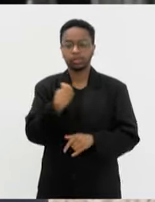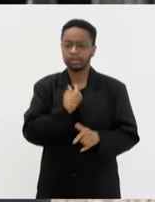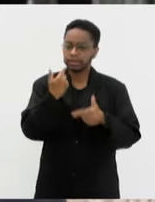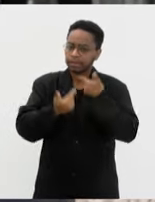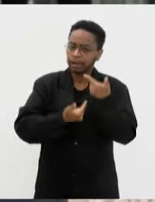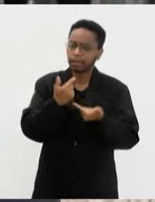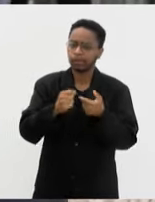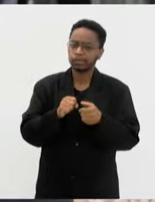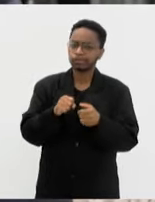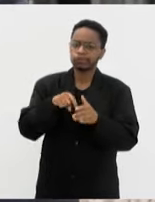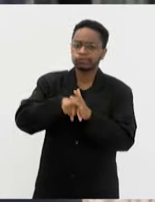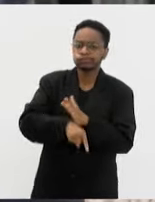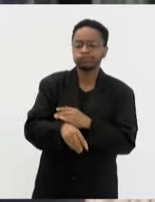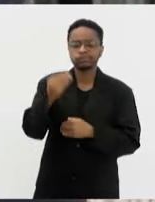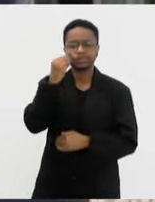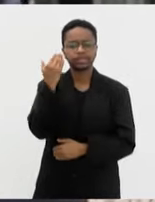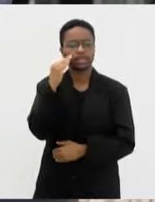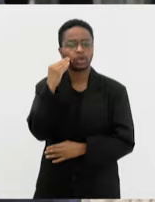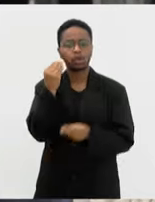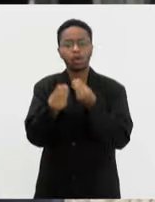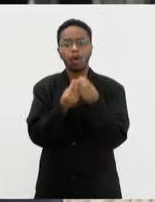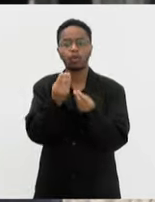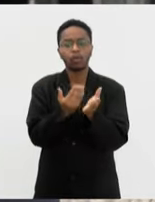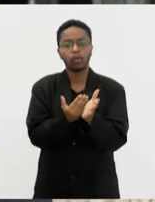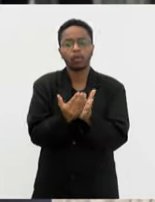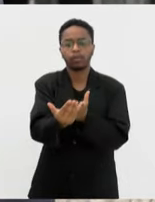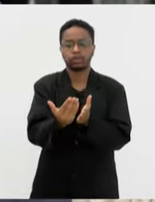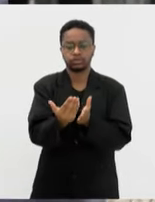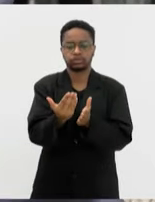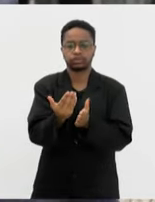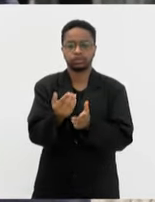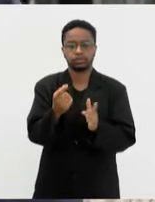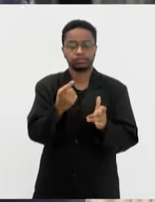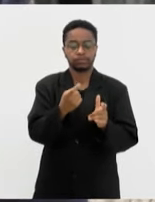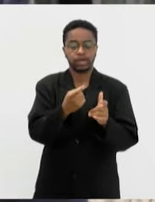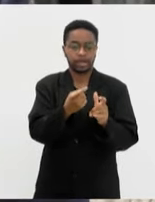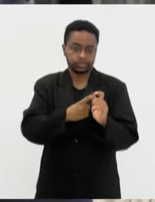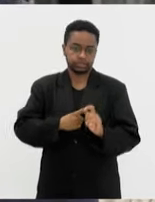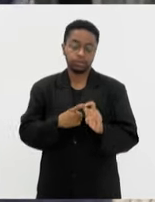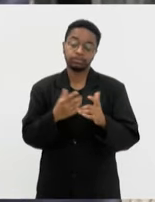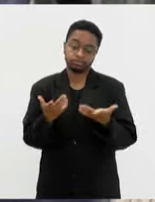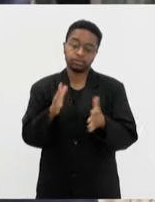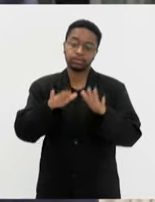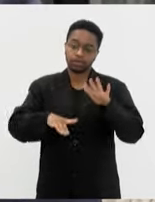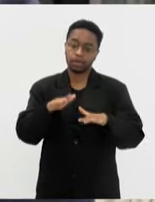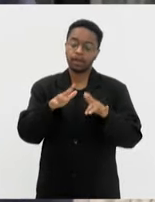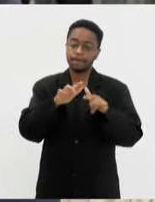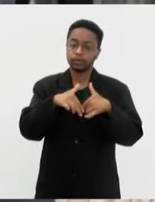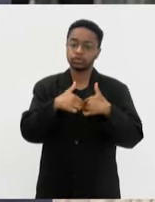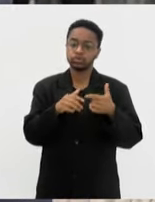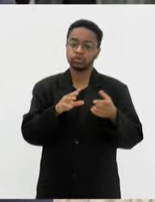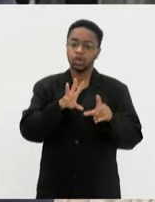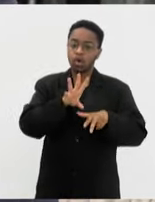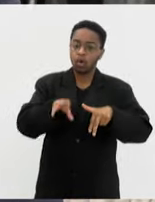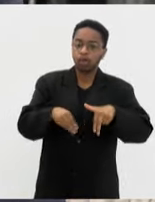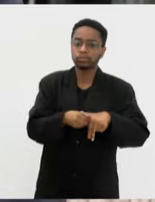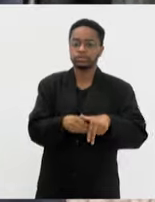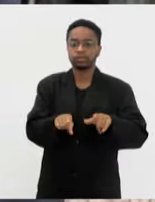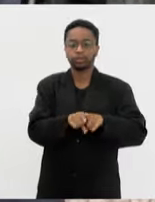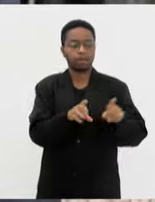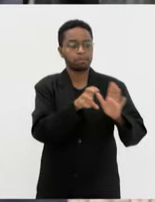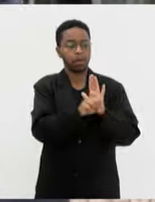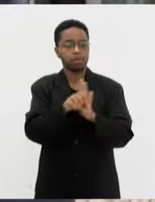de entender, em primeiro lugar, a gênese da dívida. Muito se fala que fruto da roubalheira que aconteceu no estado do Rio de Janeiro, a corrupção, é um dos elementos